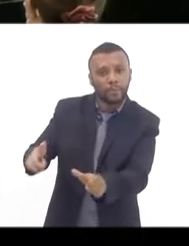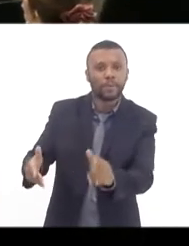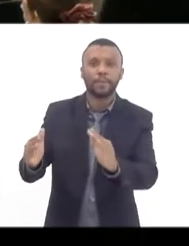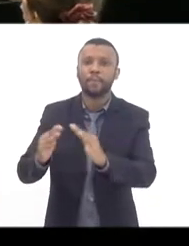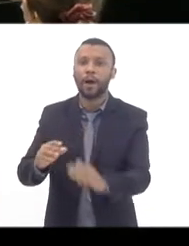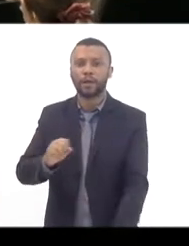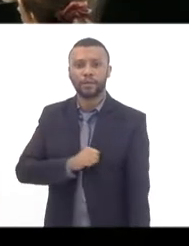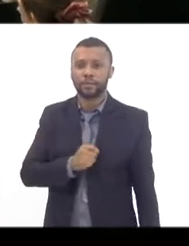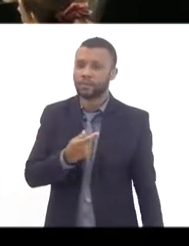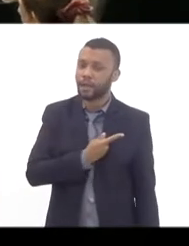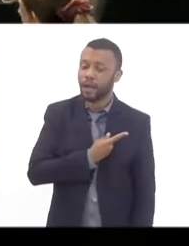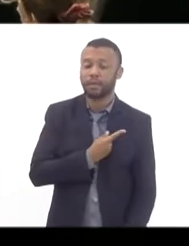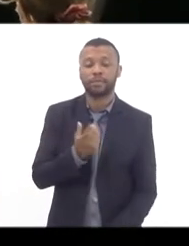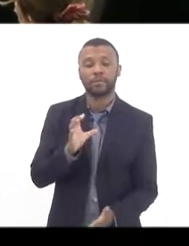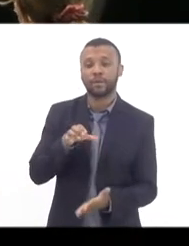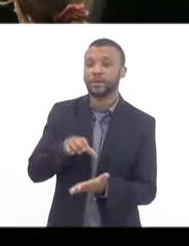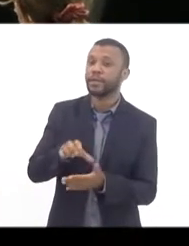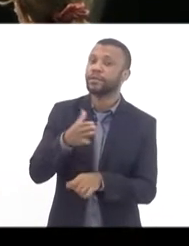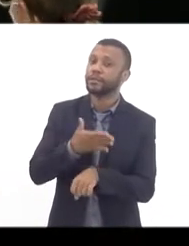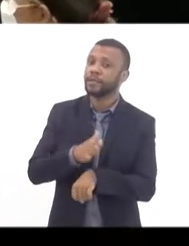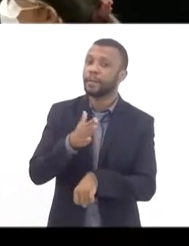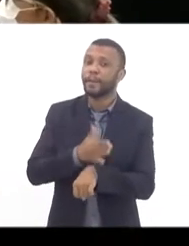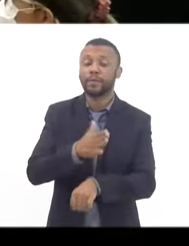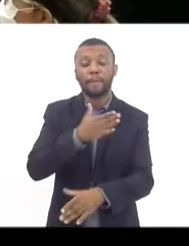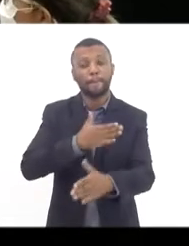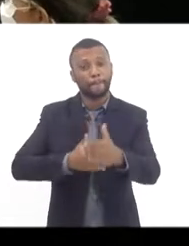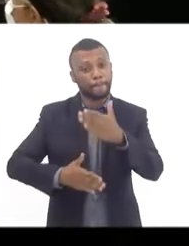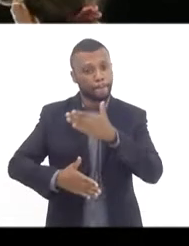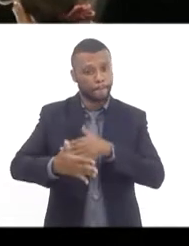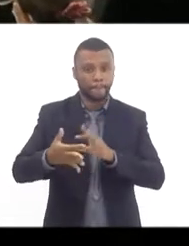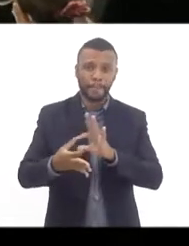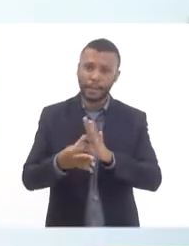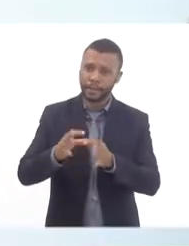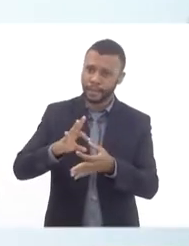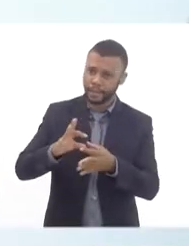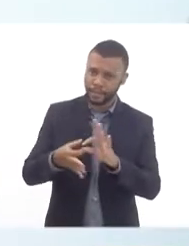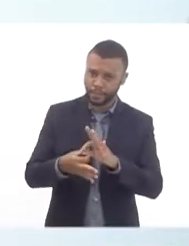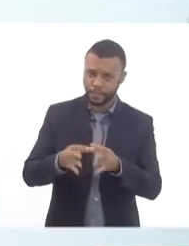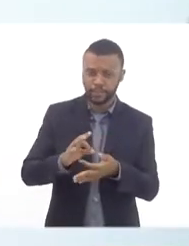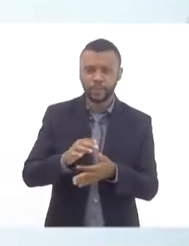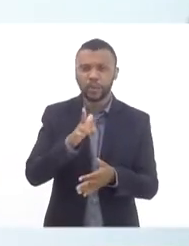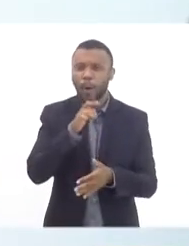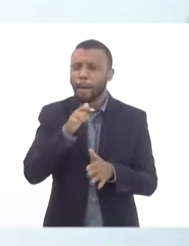de treinamento paralímpico, no antigo piscinão de São Gonçalo.